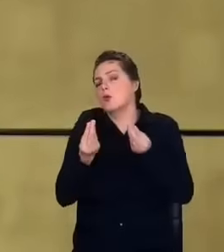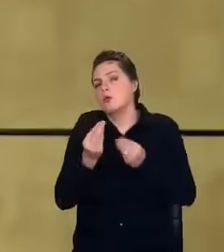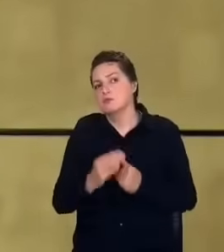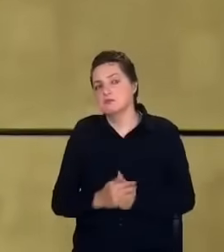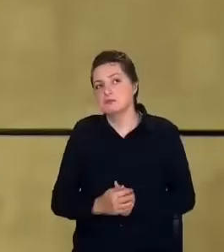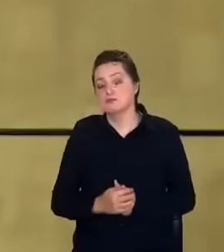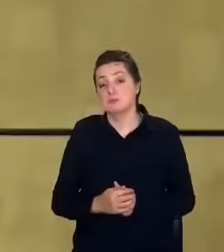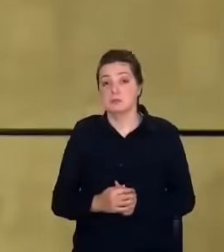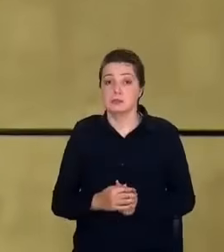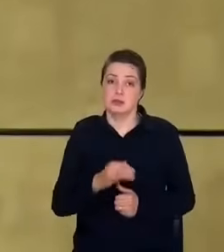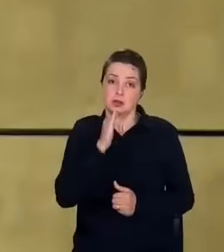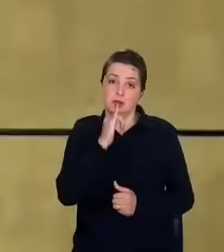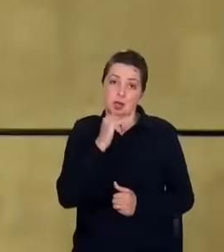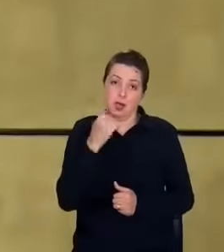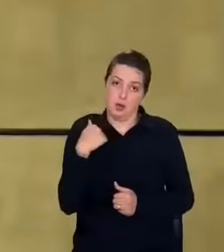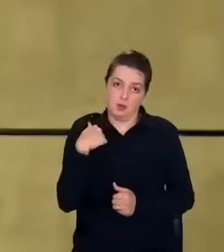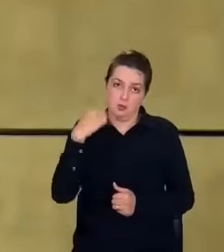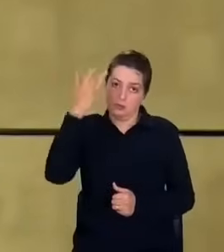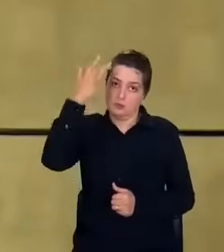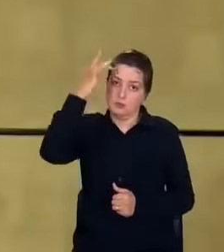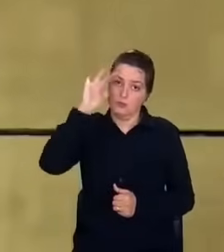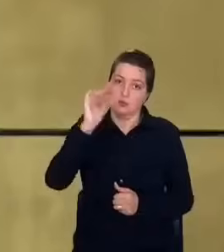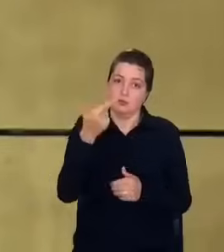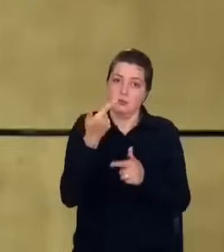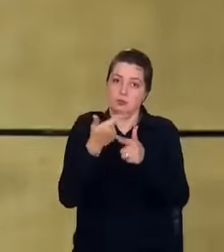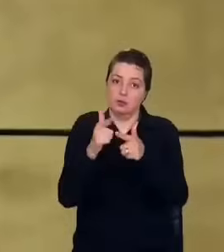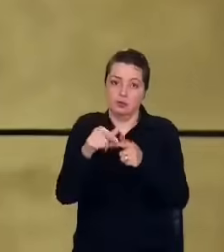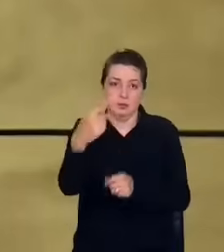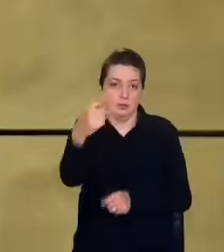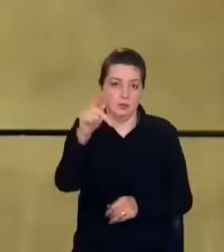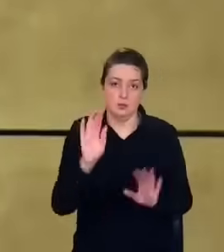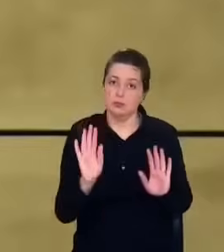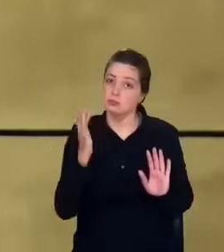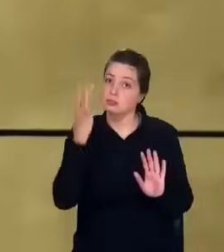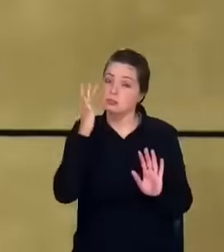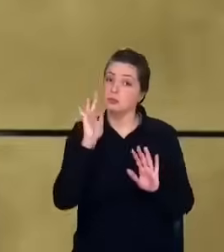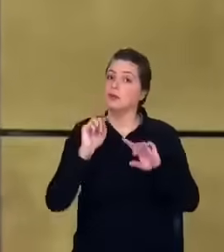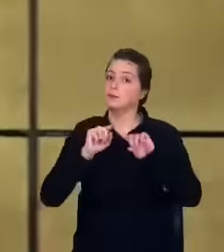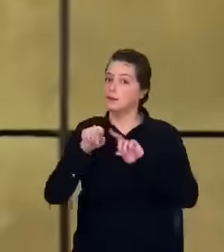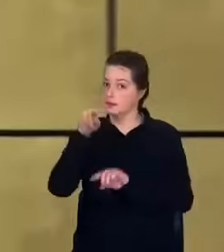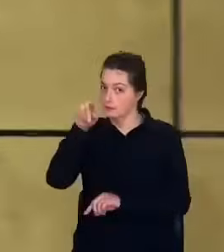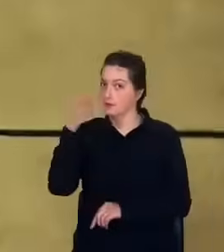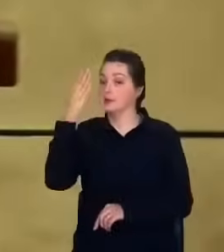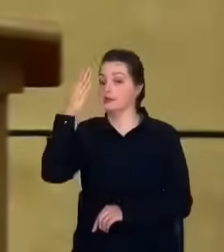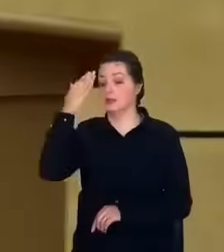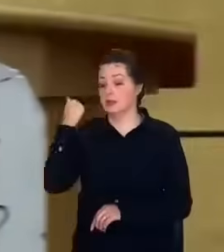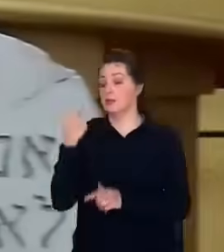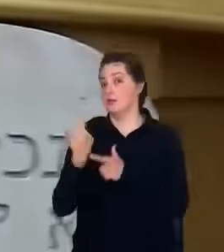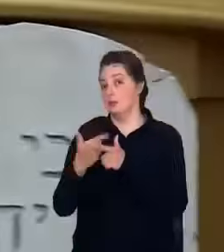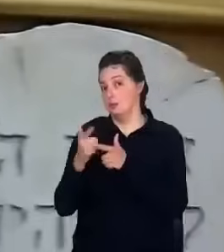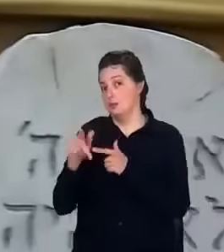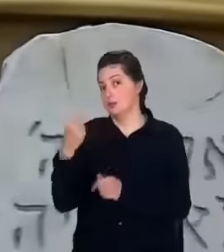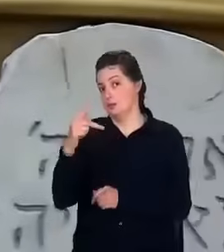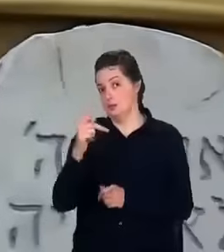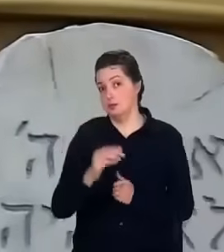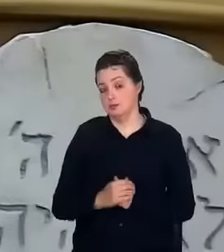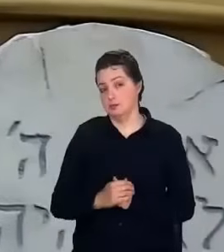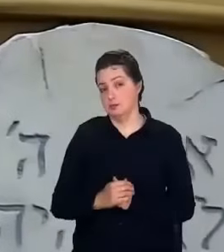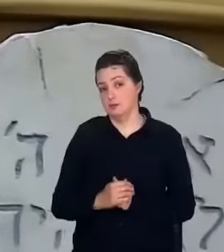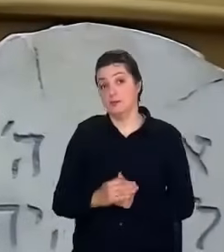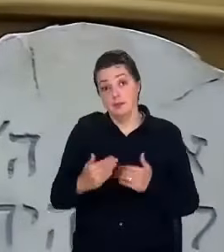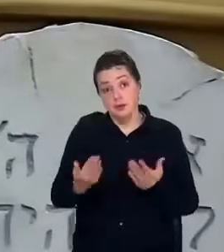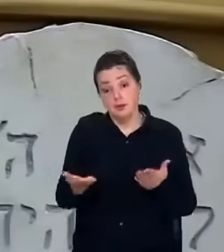qual é o seu problema. Eu não sei a sua situação. Mas você sabe. Então, aí onde você